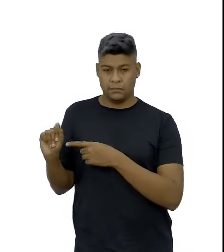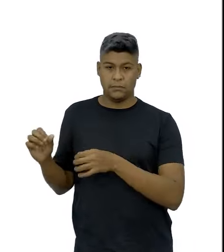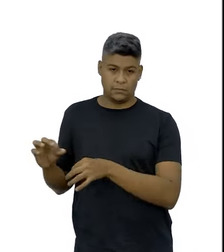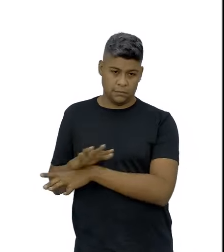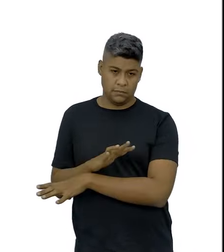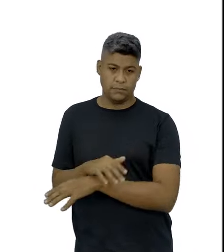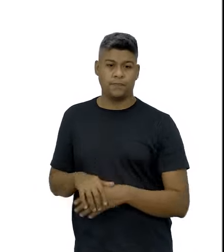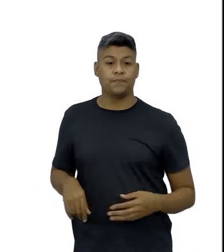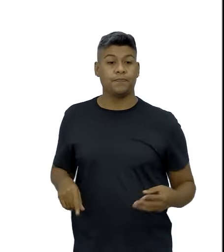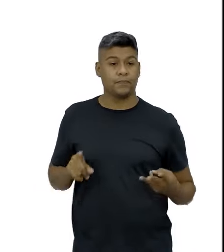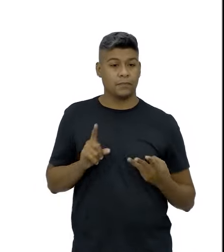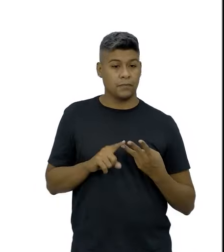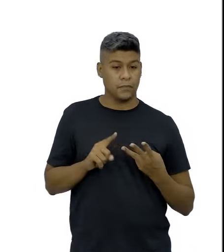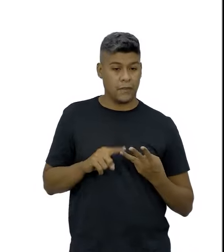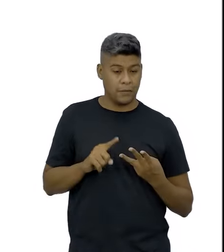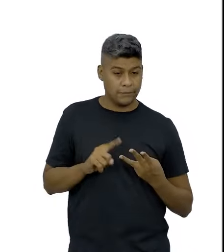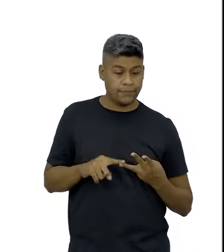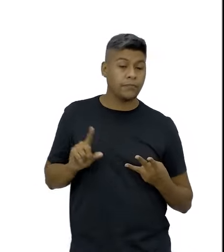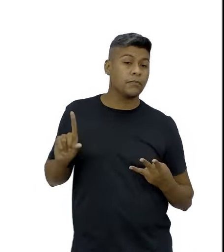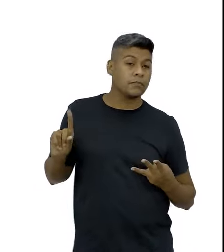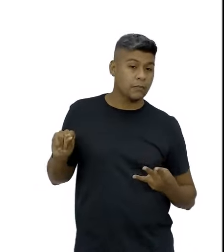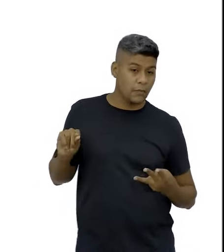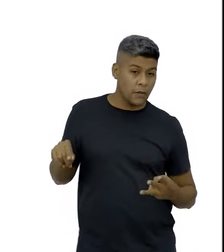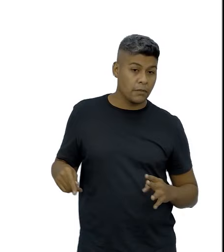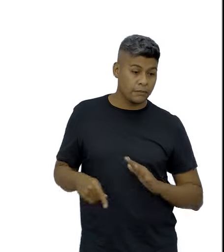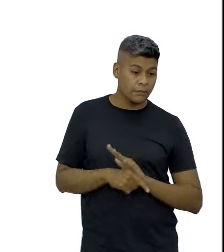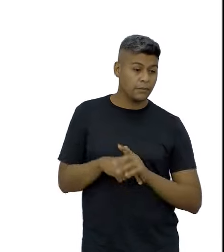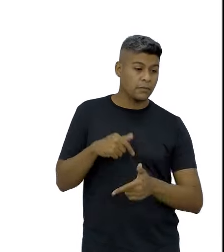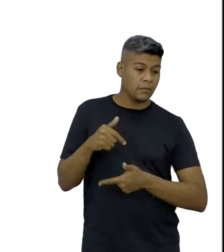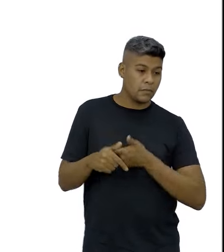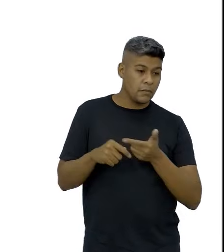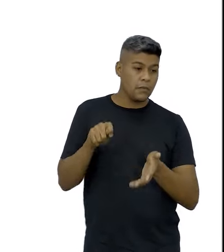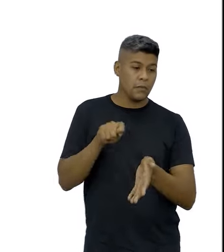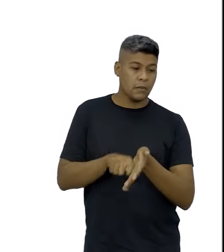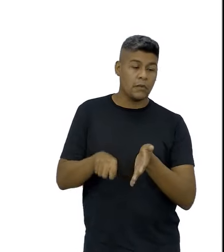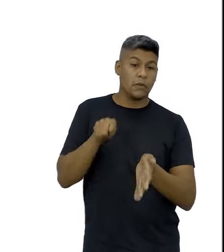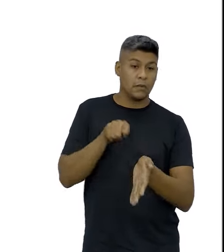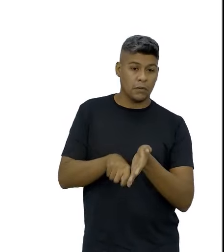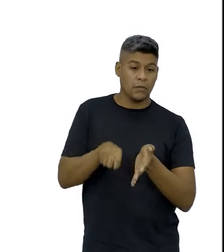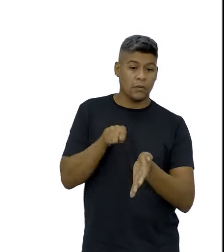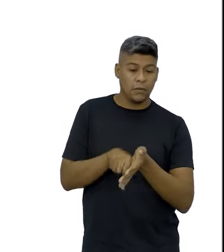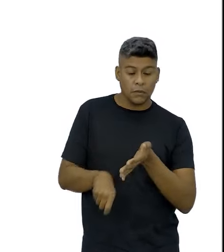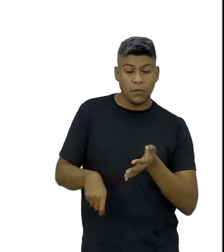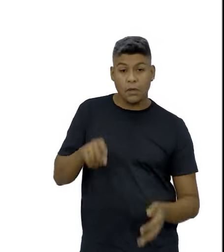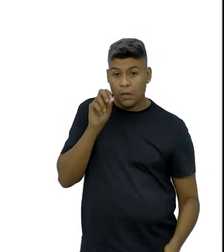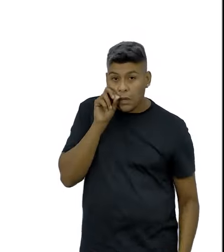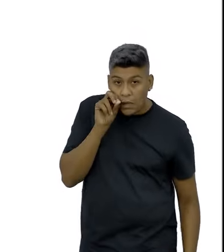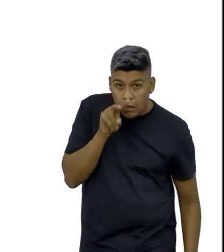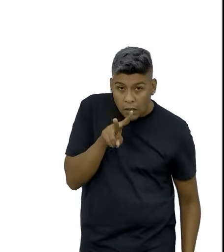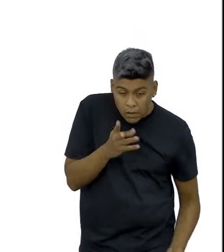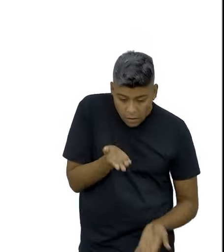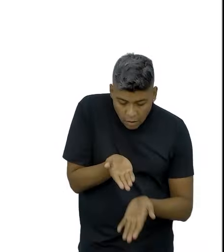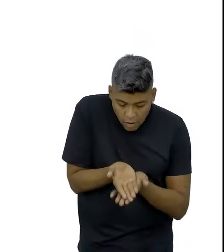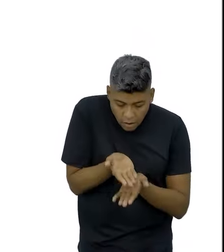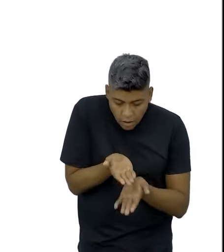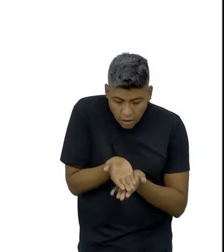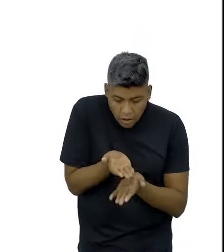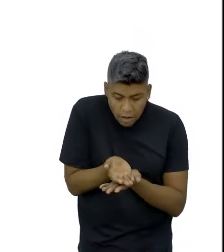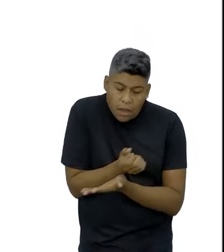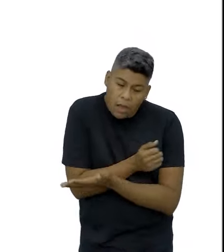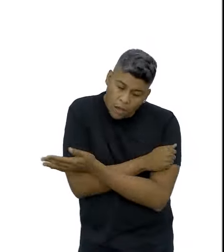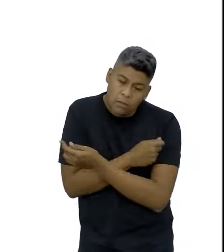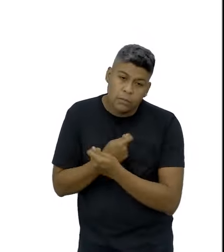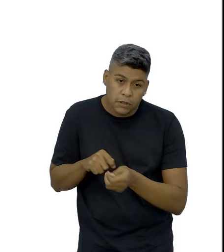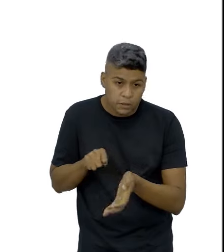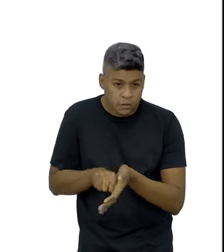terceira e última consideração incide sobre o trabalho com a escrita. Como vimos nessa aula, os estudantes